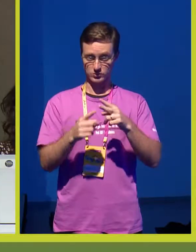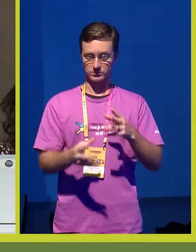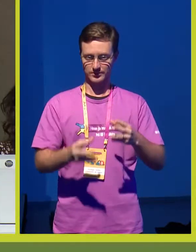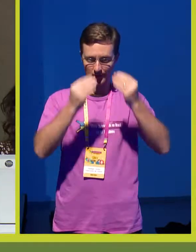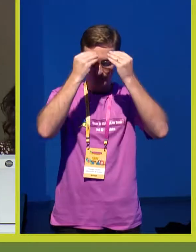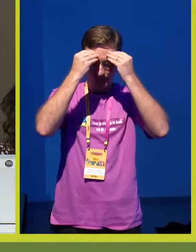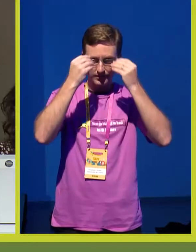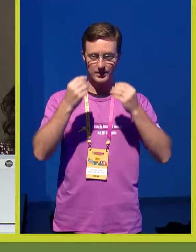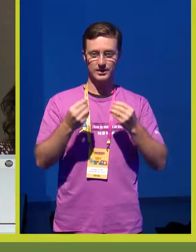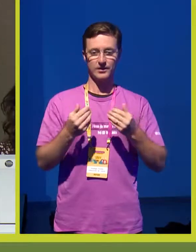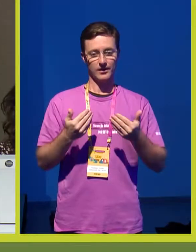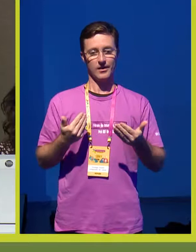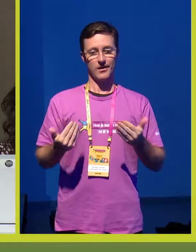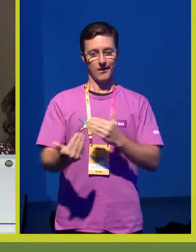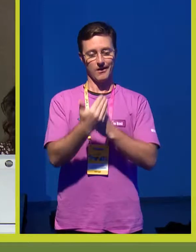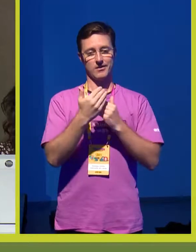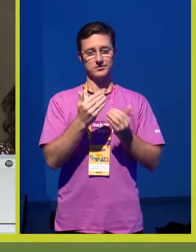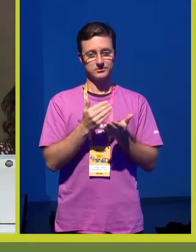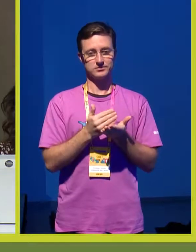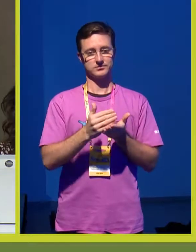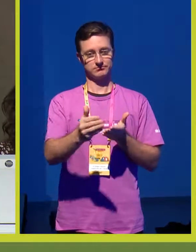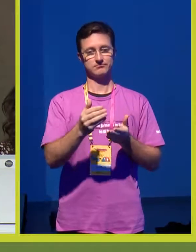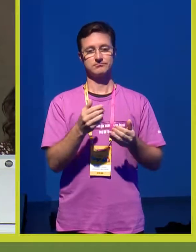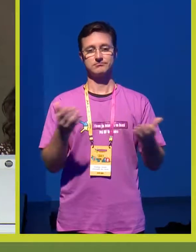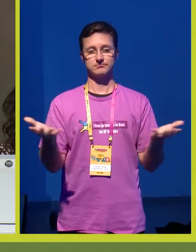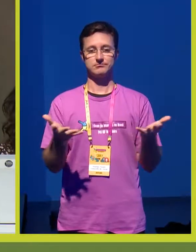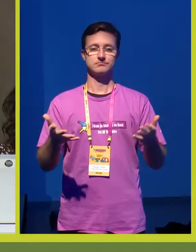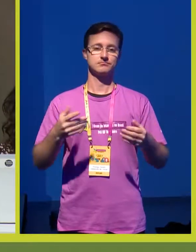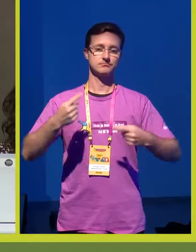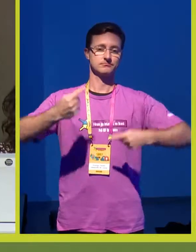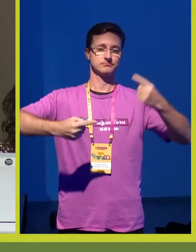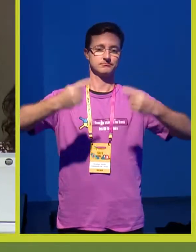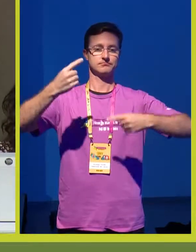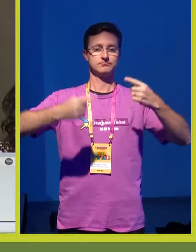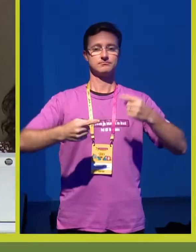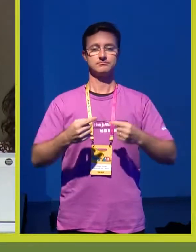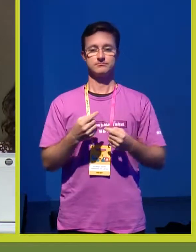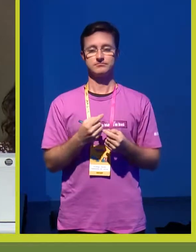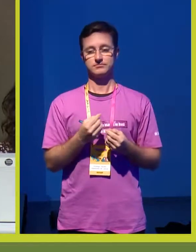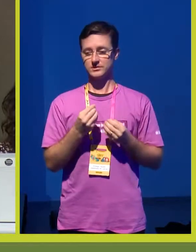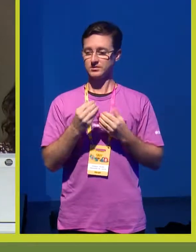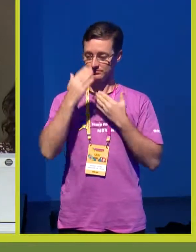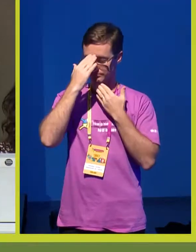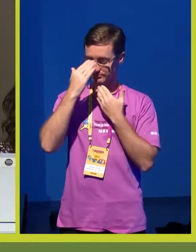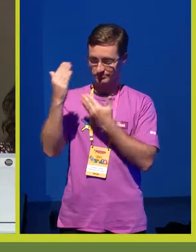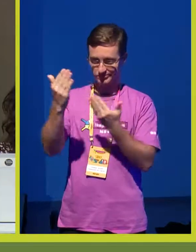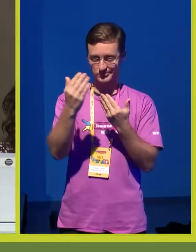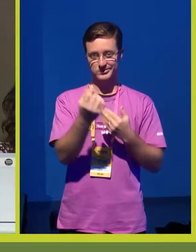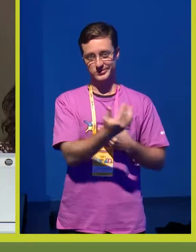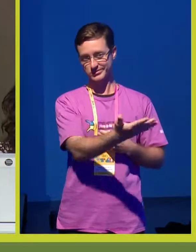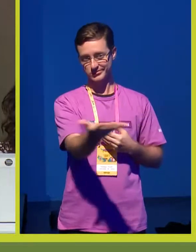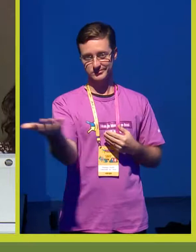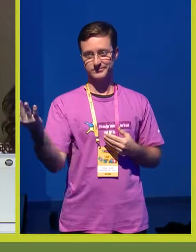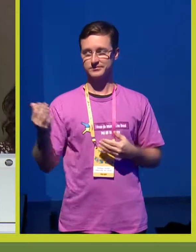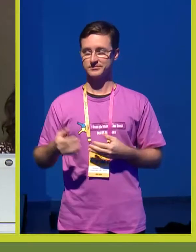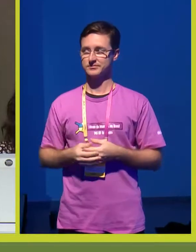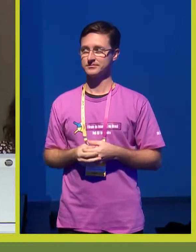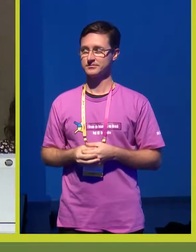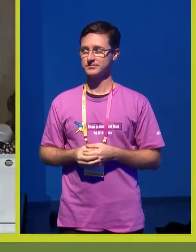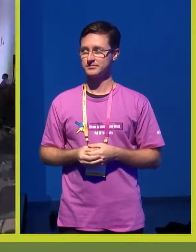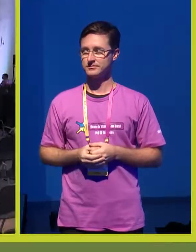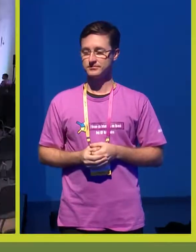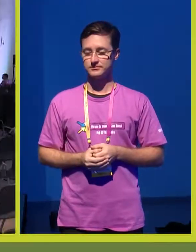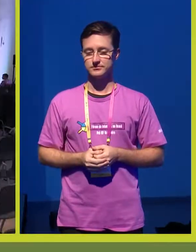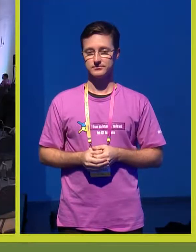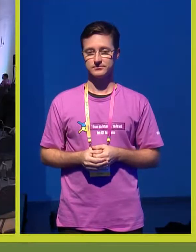norte para a abertura, eu passo a palavra ao doutor Rodrigo. Obrigado pela presença de todos. E é isso.